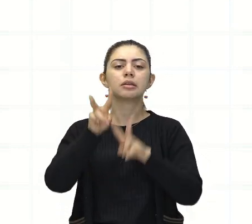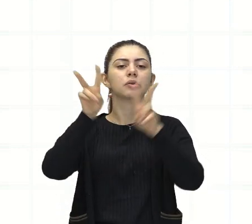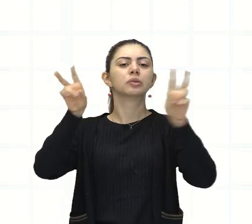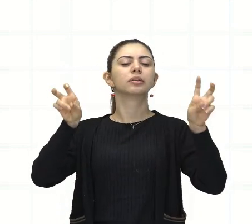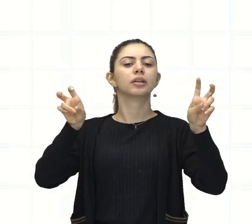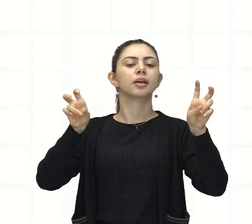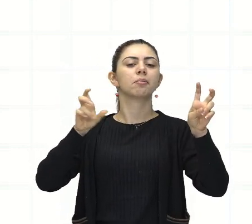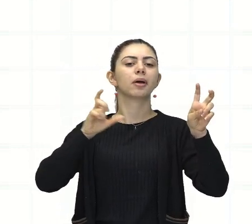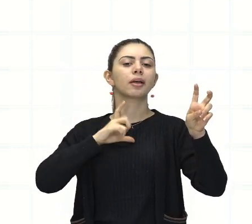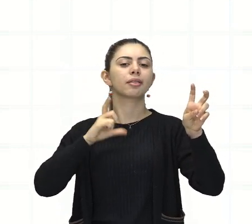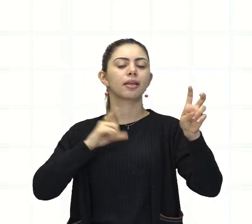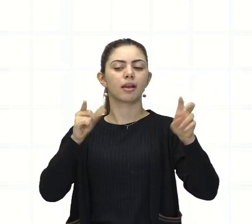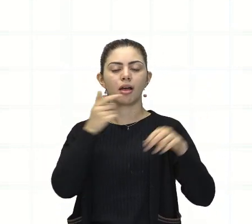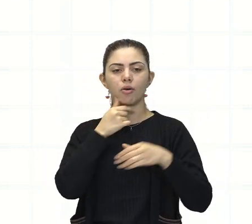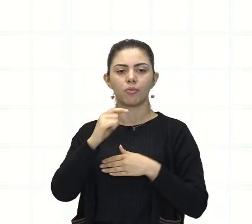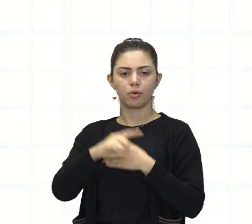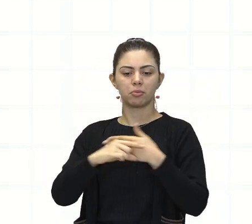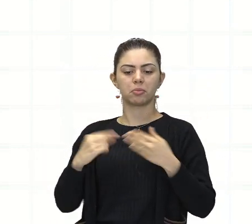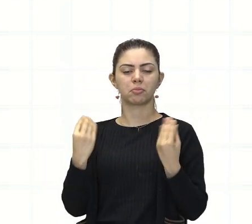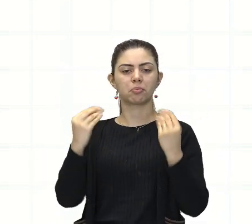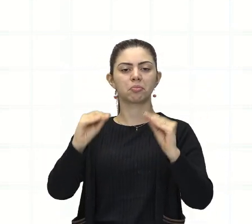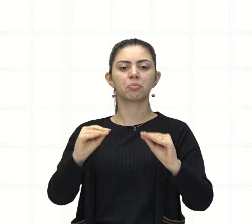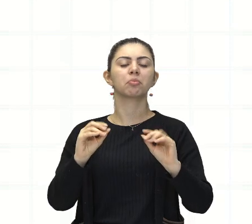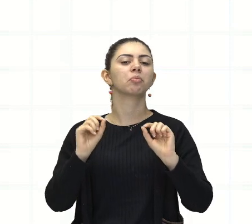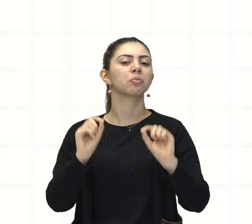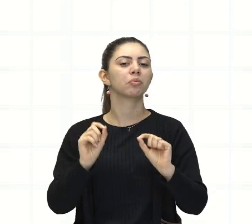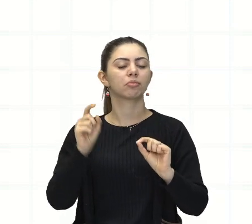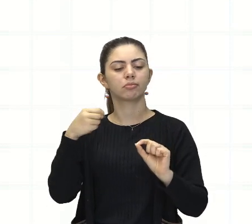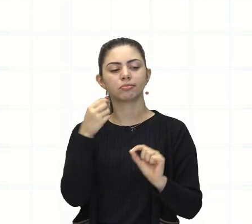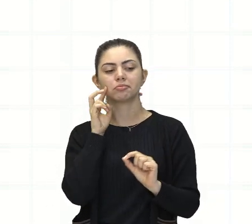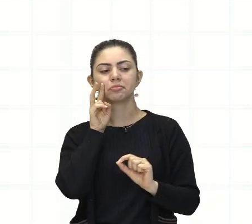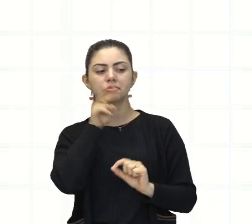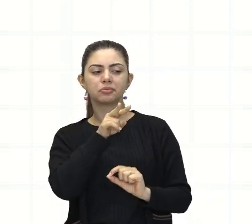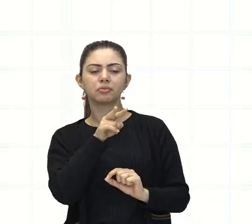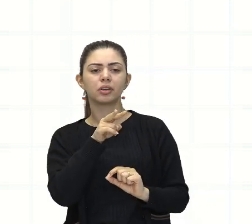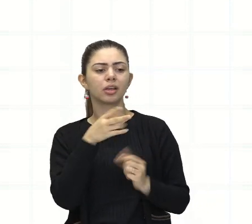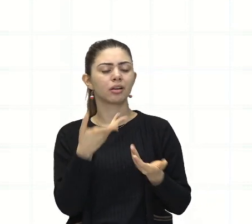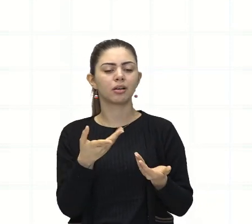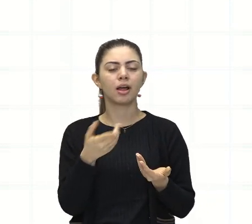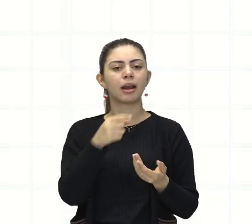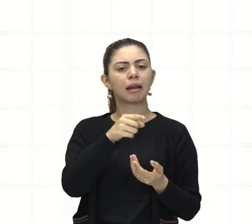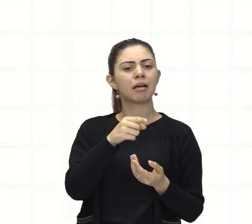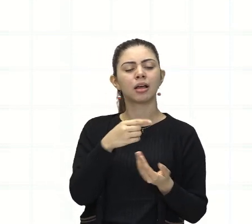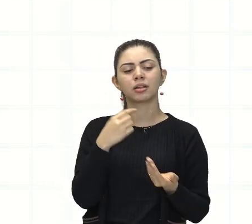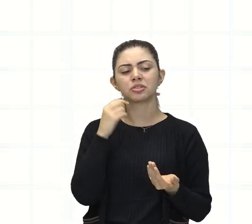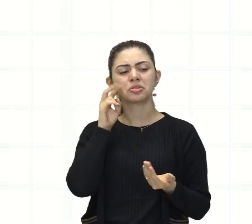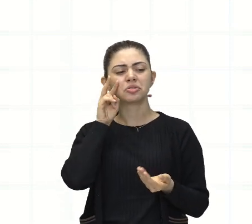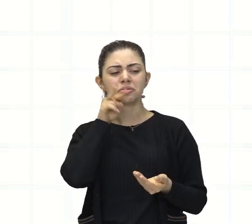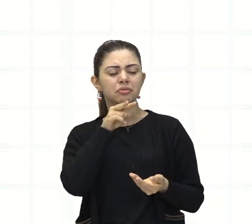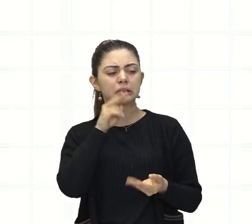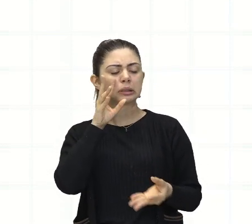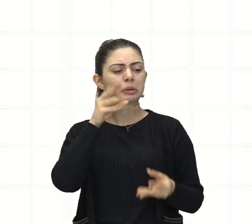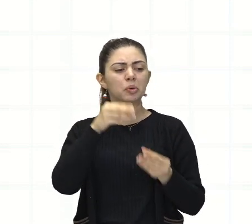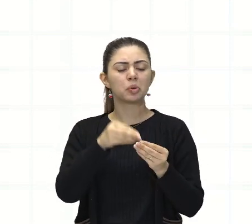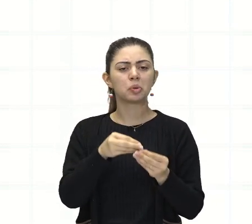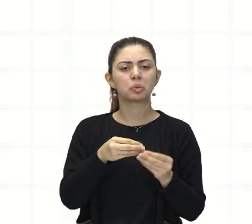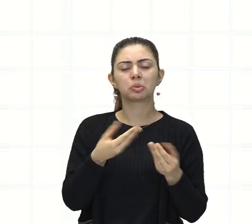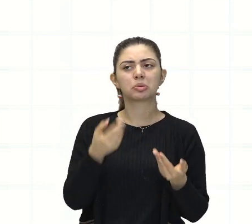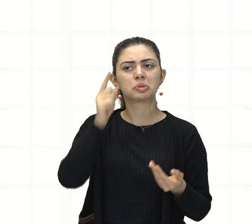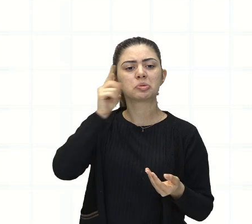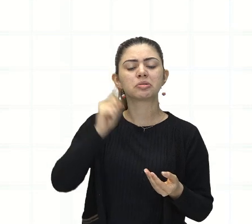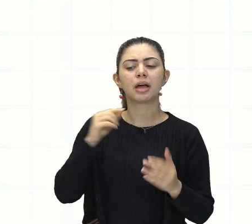o Carlos Drummond colocou para nós já é um sentido muito vago. Ele não situa para nós